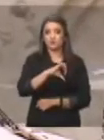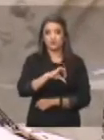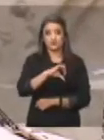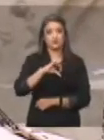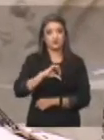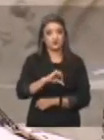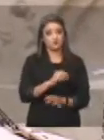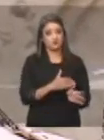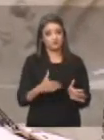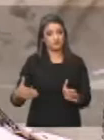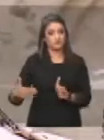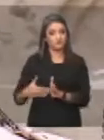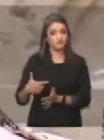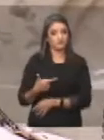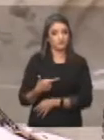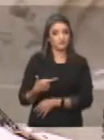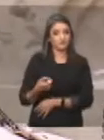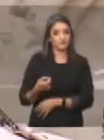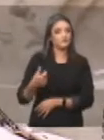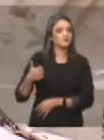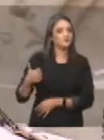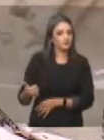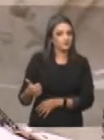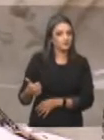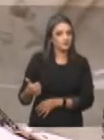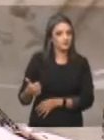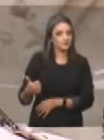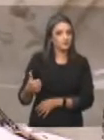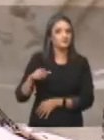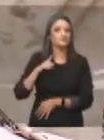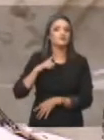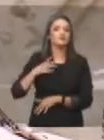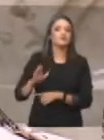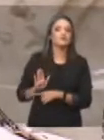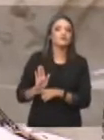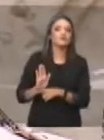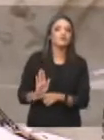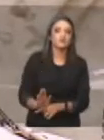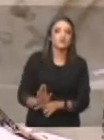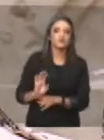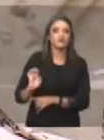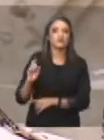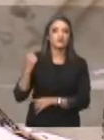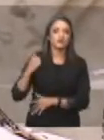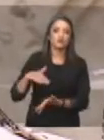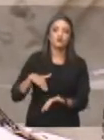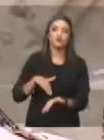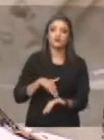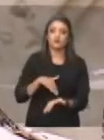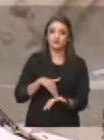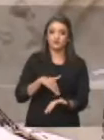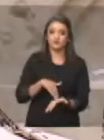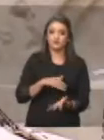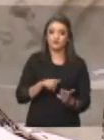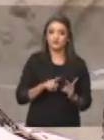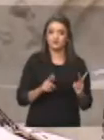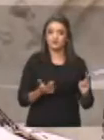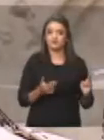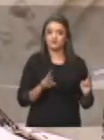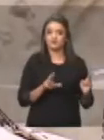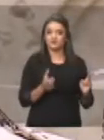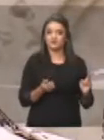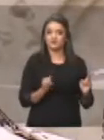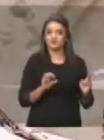1999 e 2001, com auxílio de seu ex-secretário, o parlamentar Raimundo da Silva, desviou em